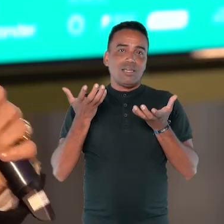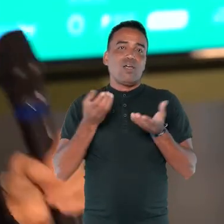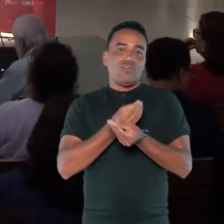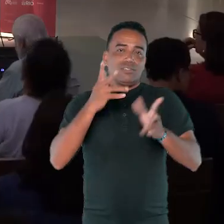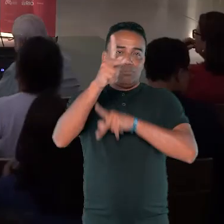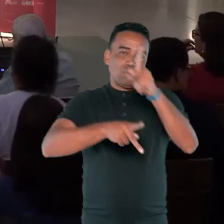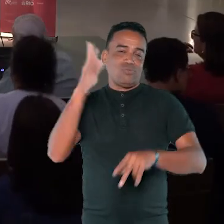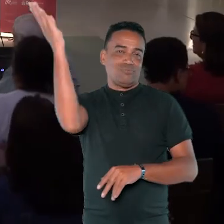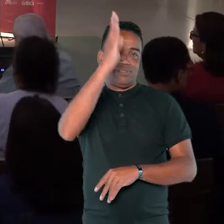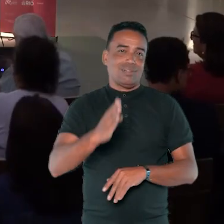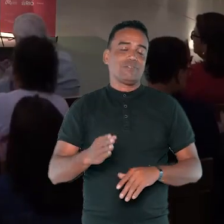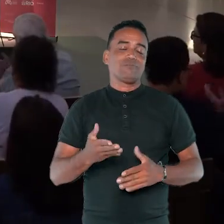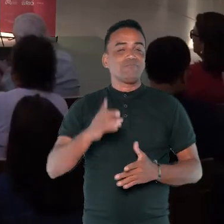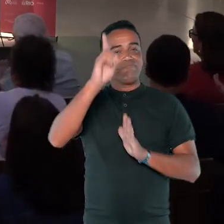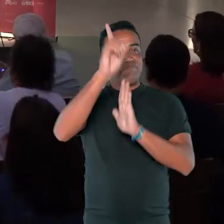brasileiros.